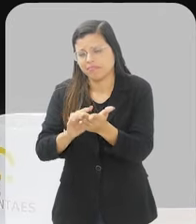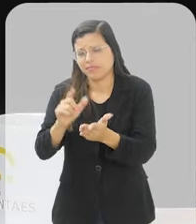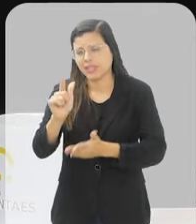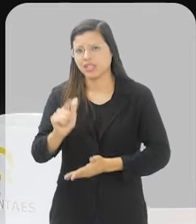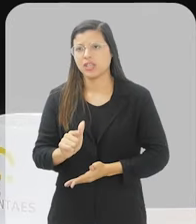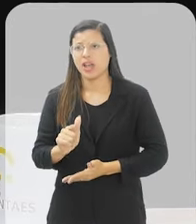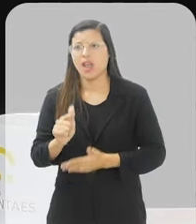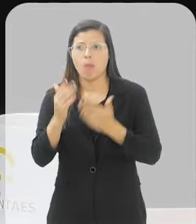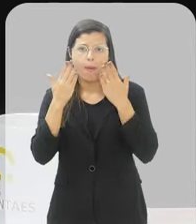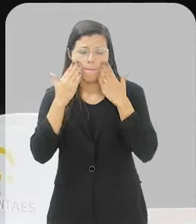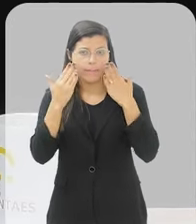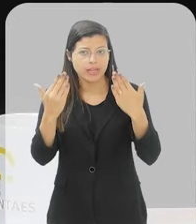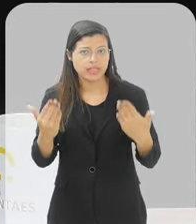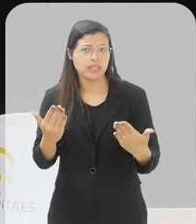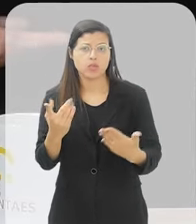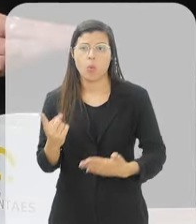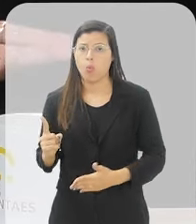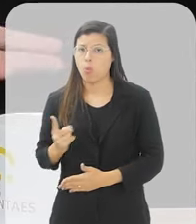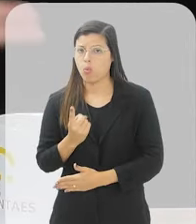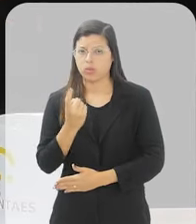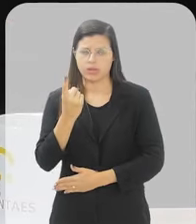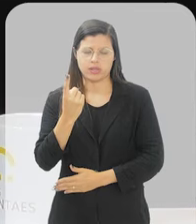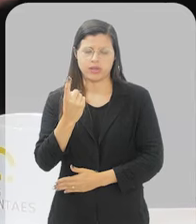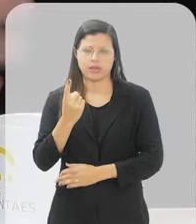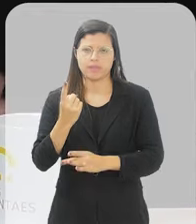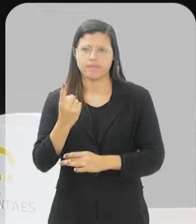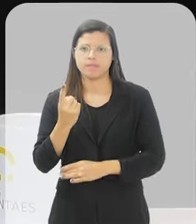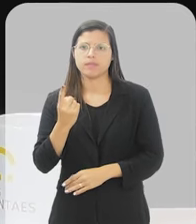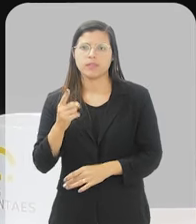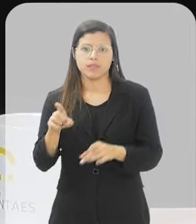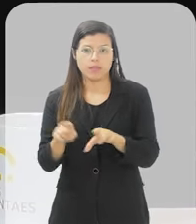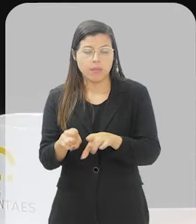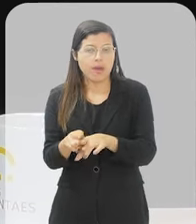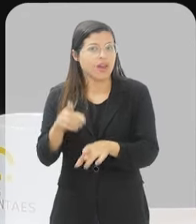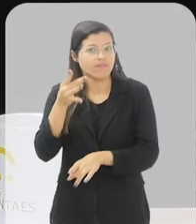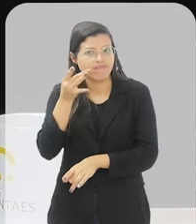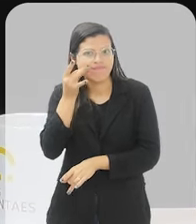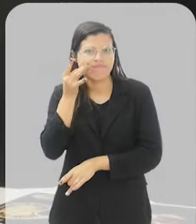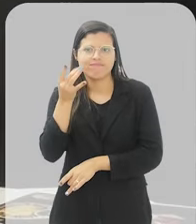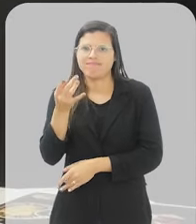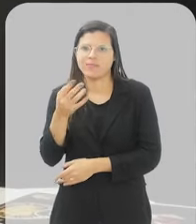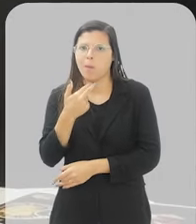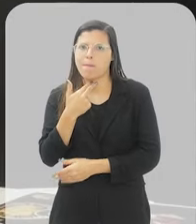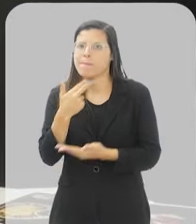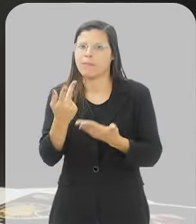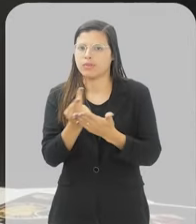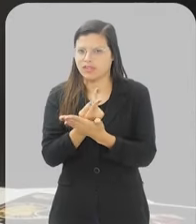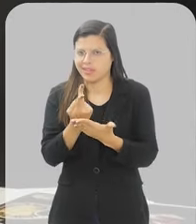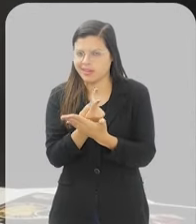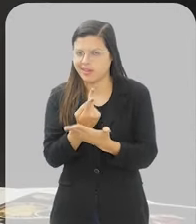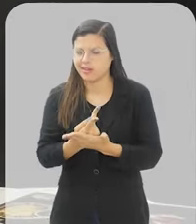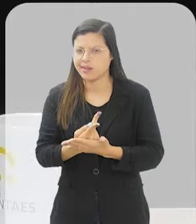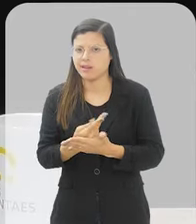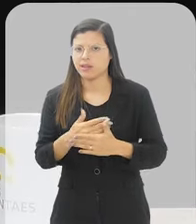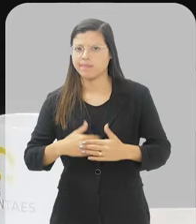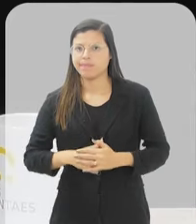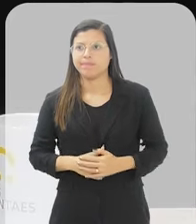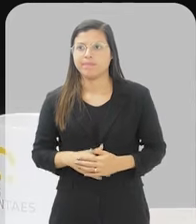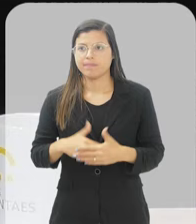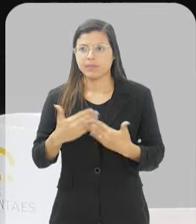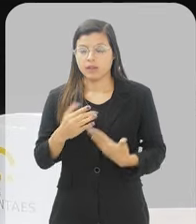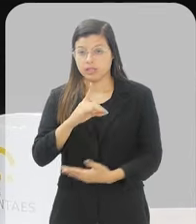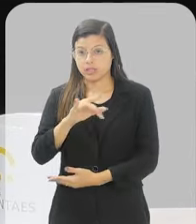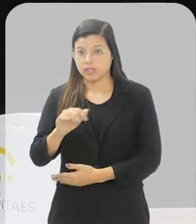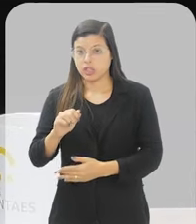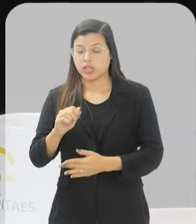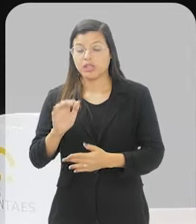né? É uma apresentação única, mas porém, e ao vivo, né? Não tem como ter erro. Não tem E erro. então, nesse